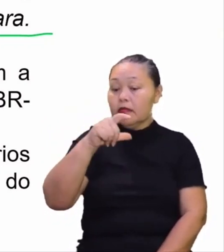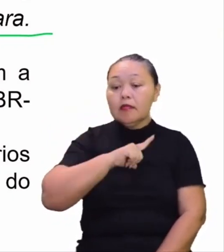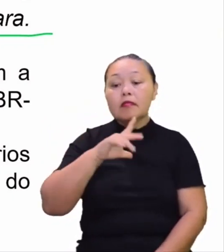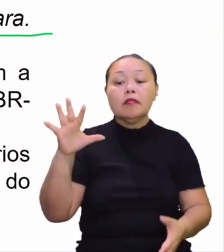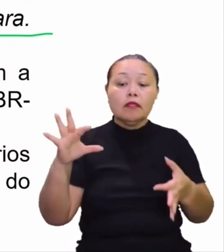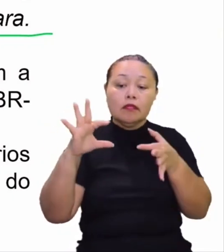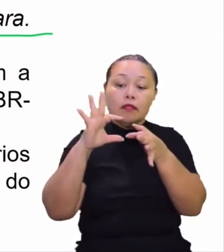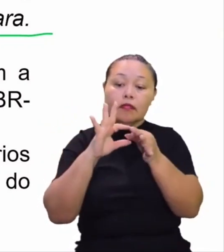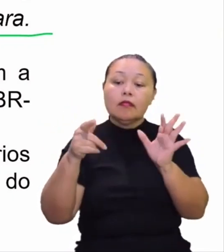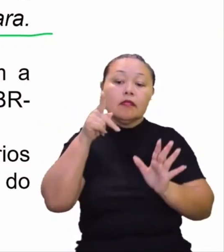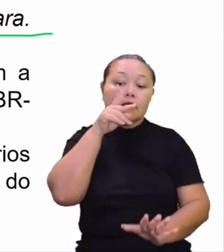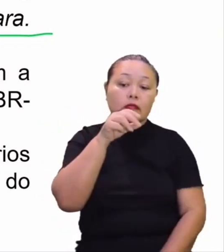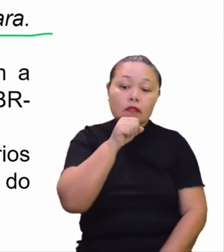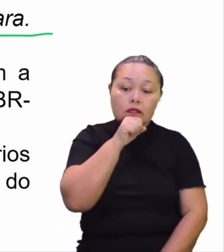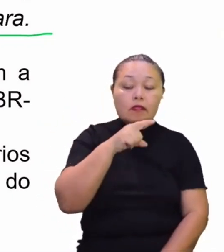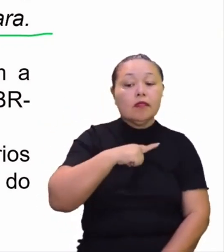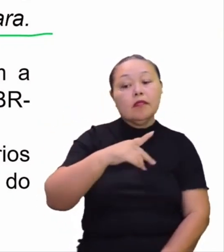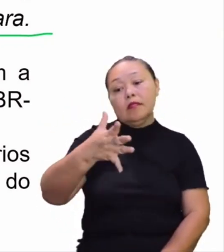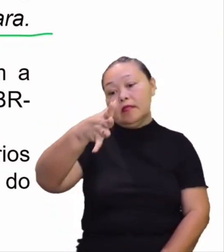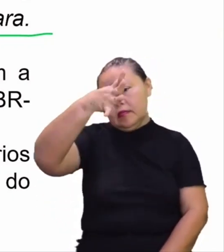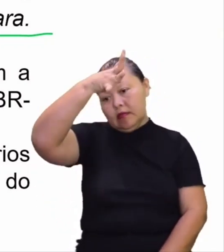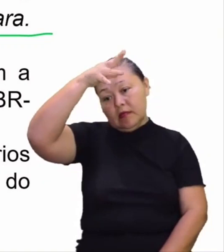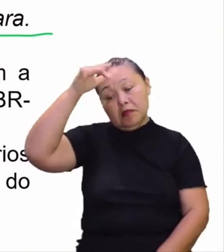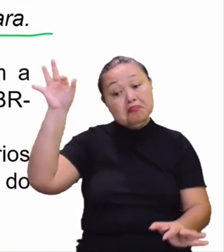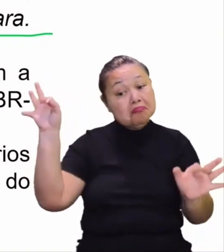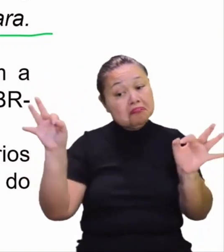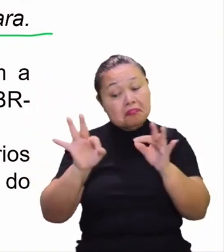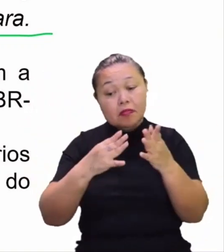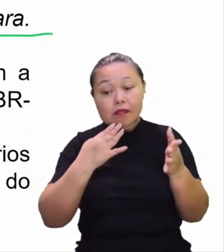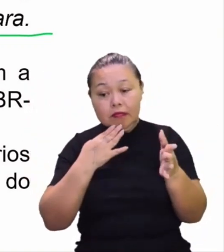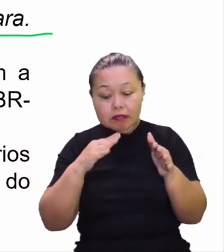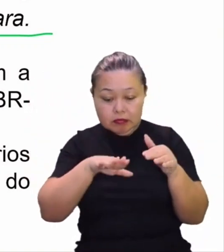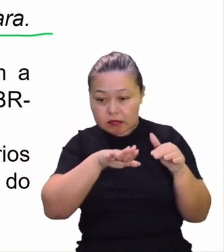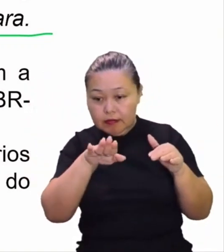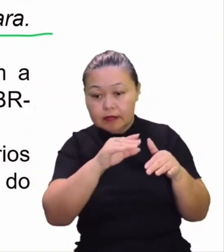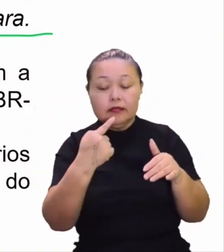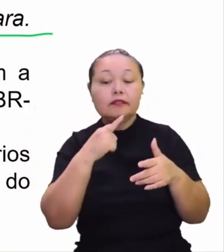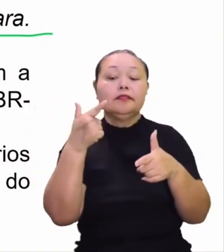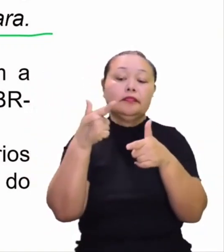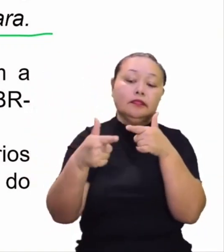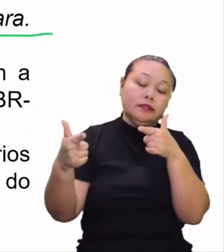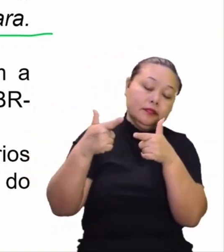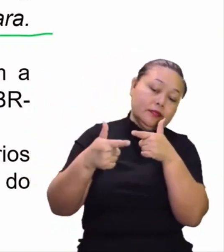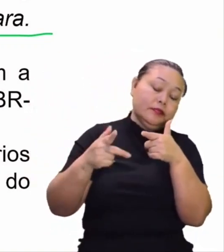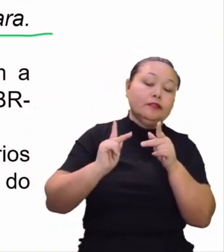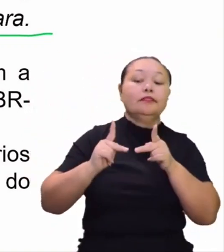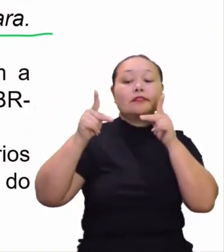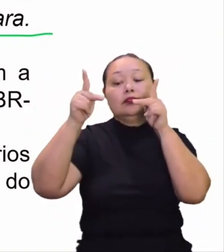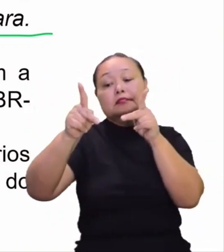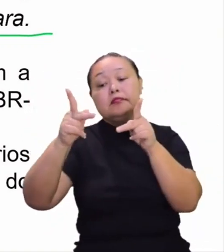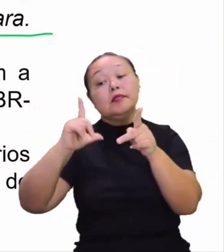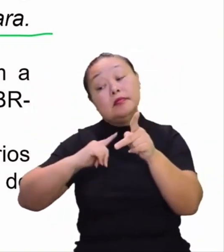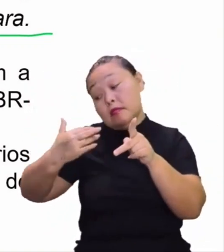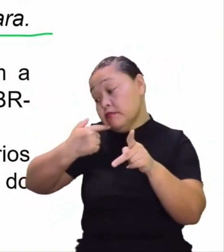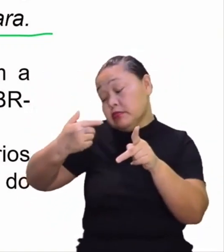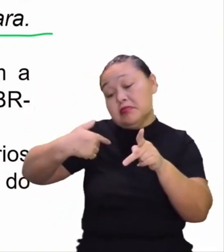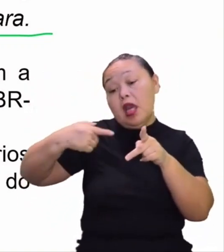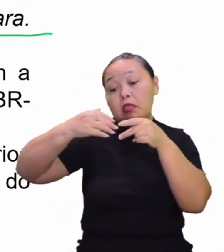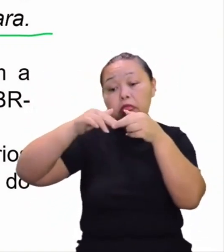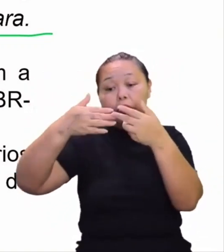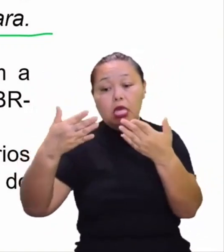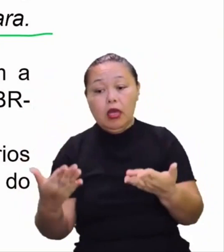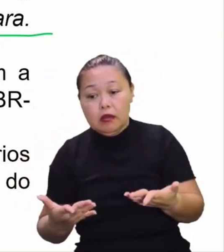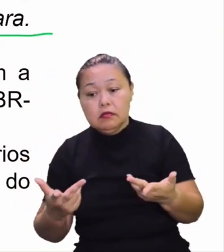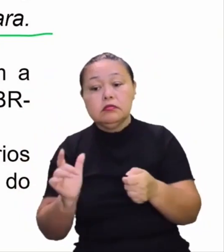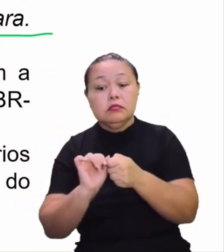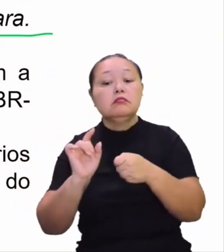Velho a Manaus. A gente sabe que até agora ela não foi finalizada, é precária. E aí tem problema com pontes, agora mesmo caíram pontes, enfim. E